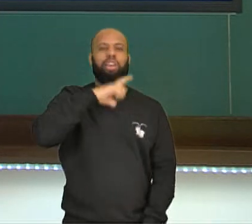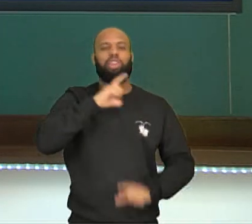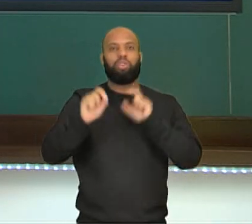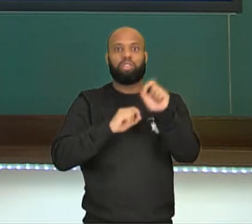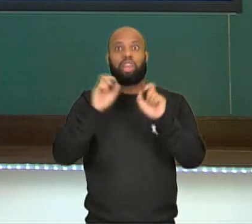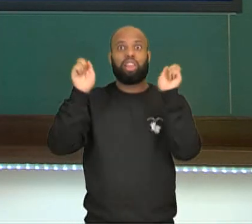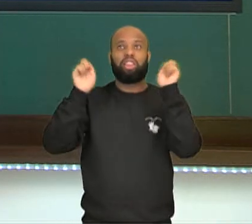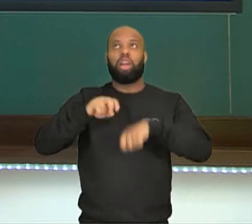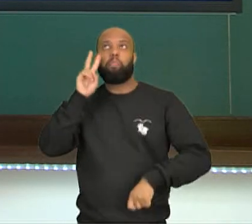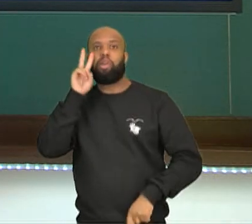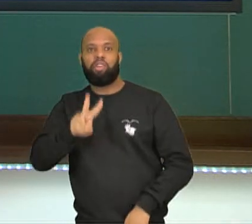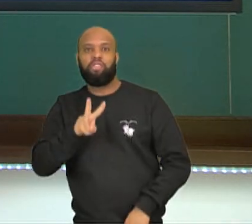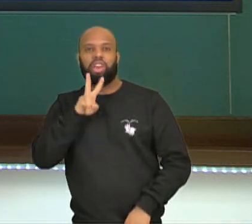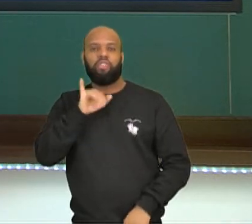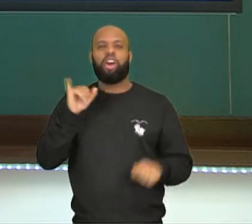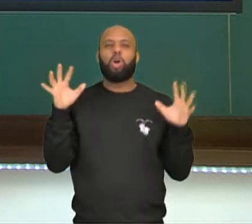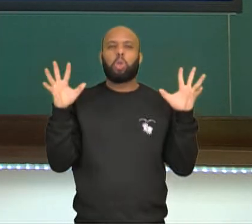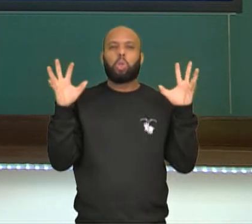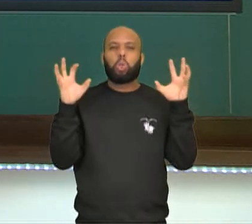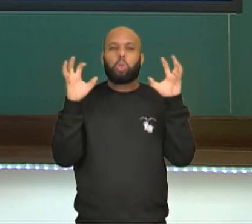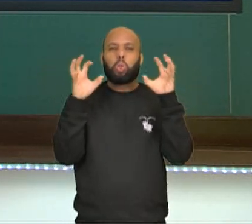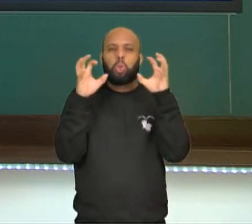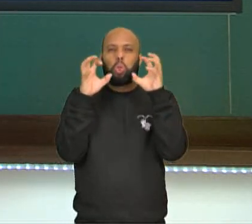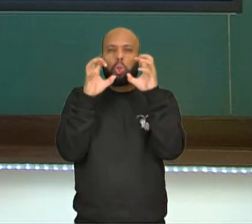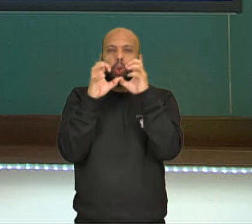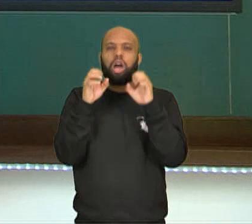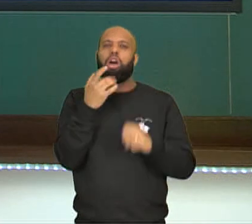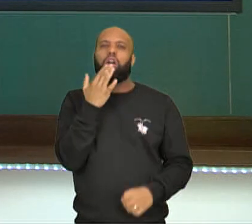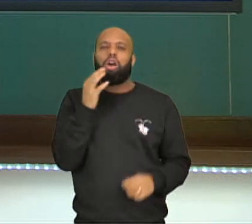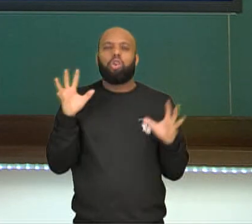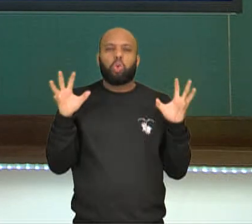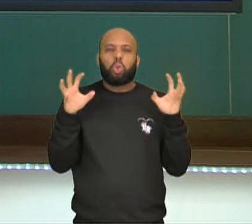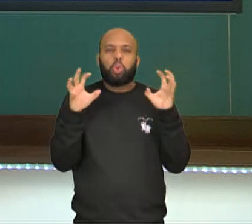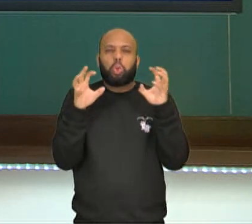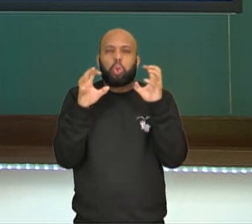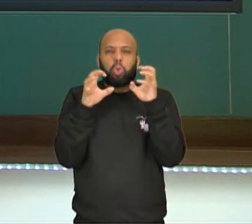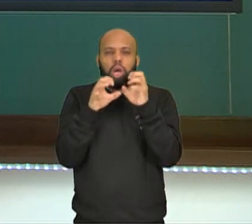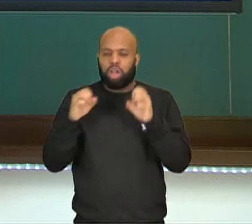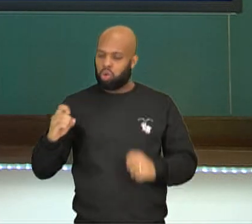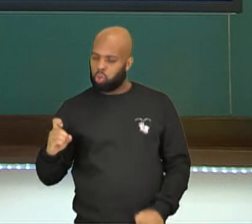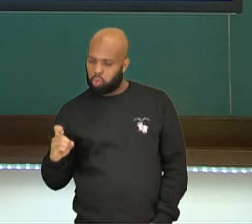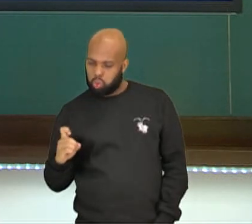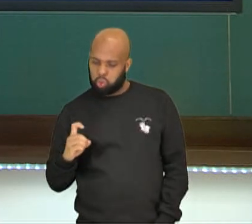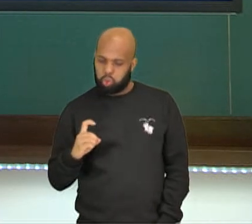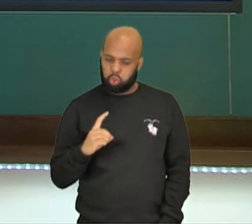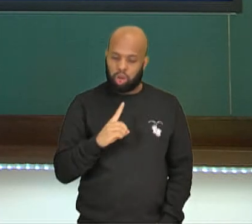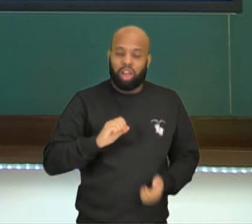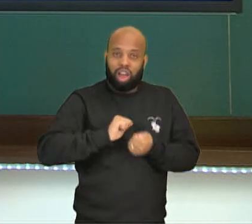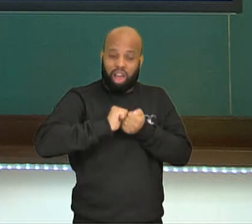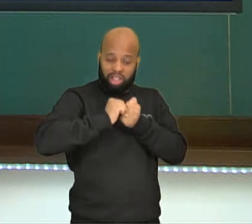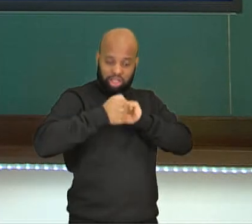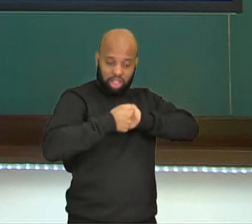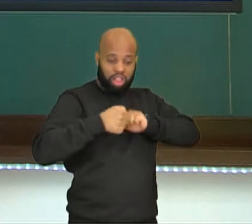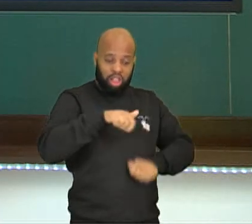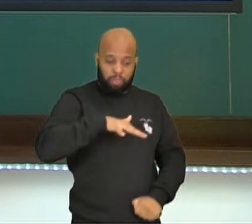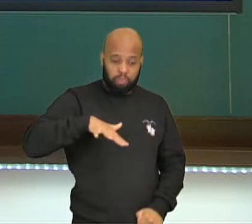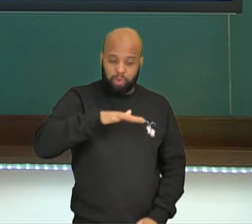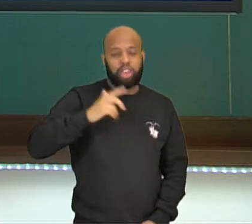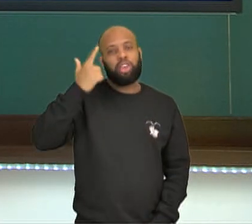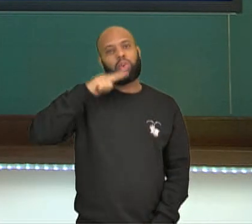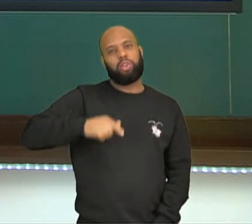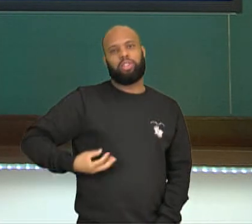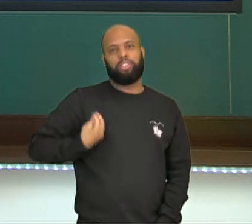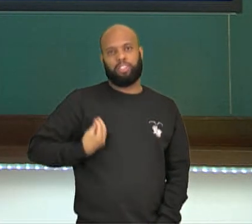escuro, ela vai escurecer de uma forma evolutiva, impressionante, ou melhor, adaptar-se ao meio, ela